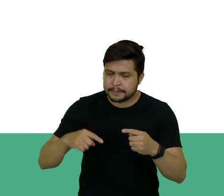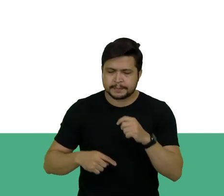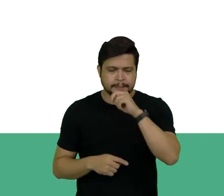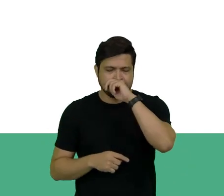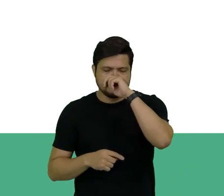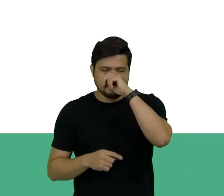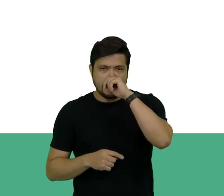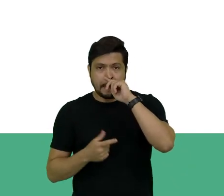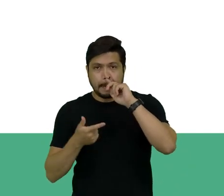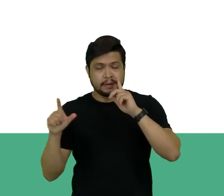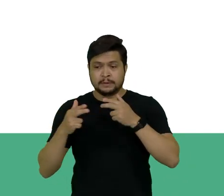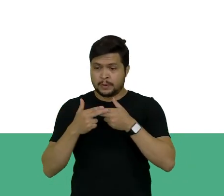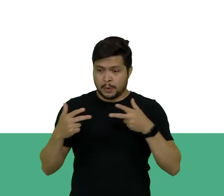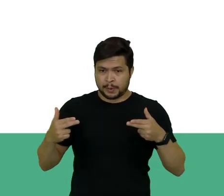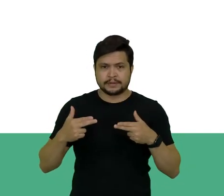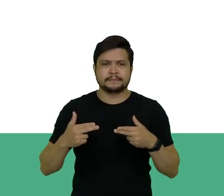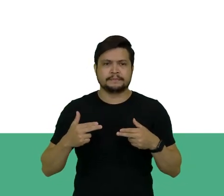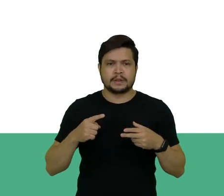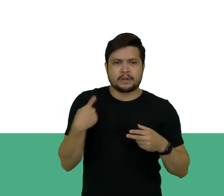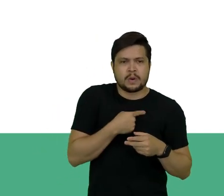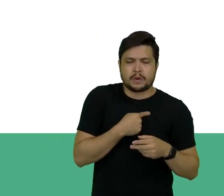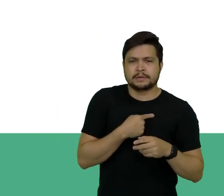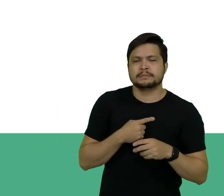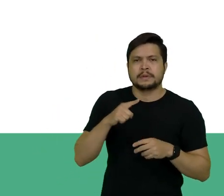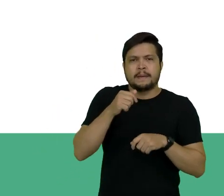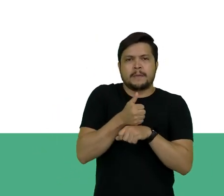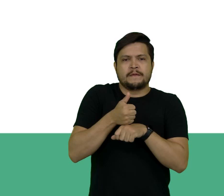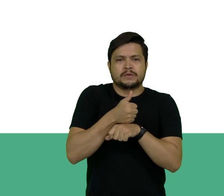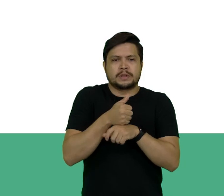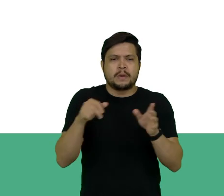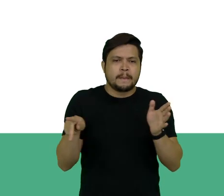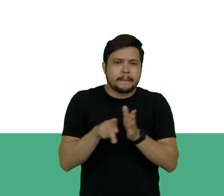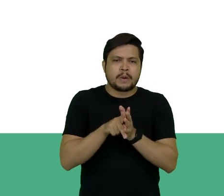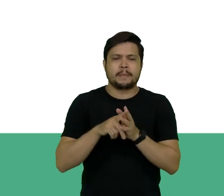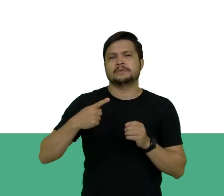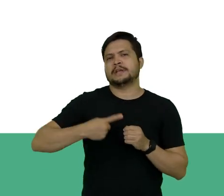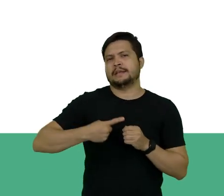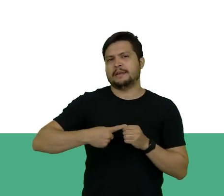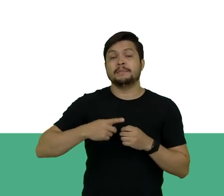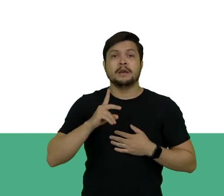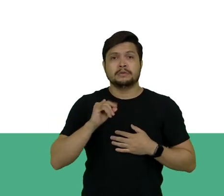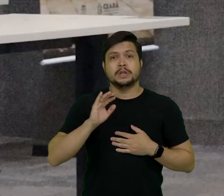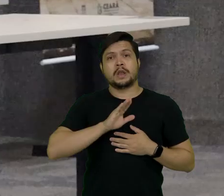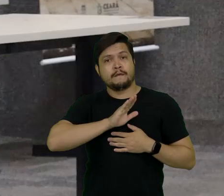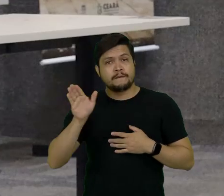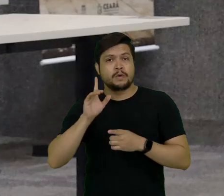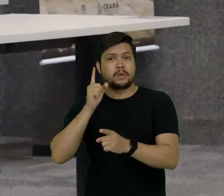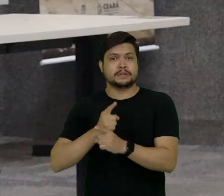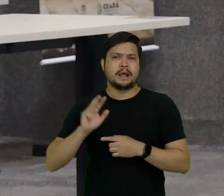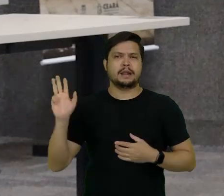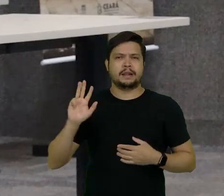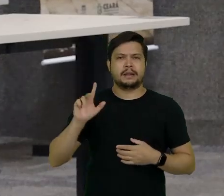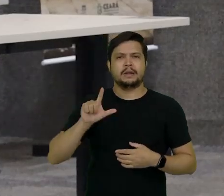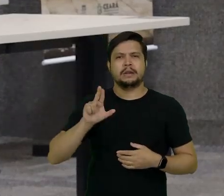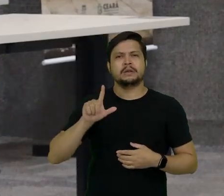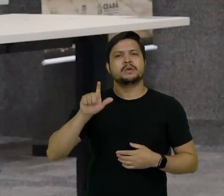outra coisa, que é a questão da gente ser zootecnista do sertão, é ter orgulho. No dia que eu fui encontrar com o Lula, eu